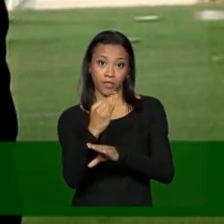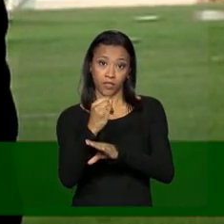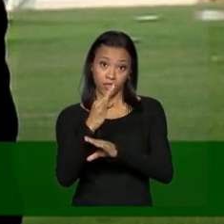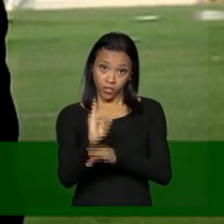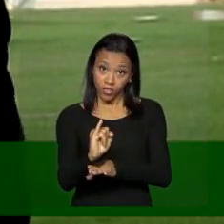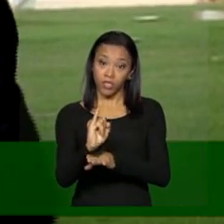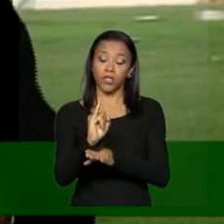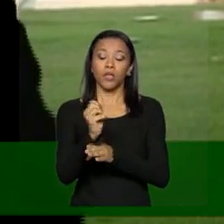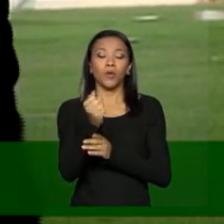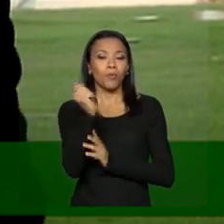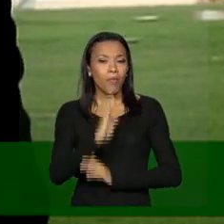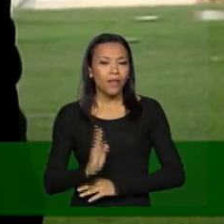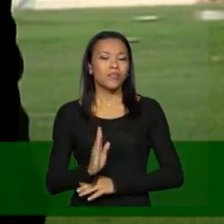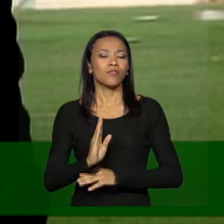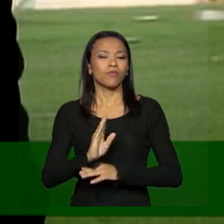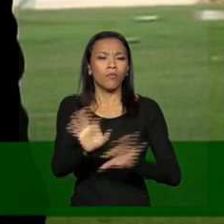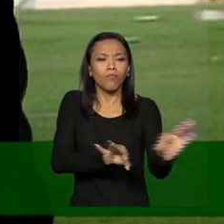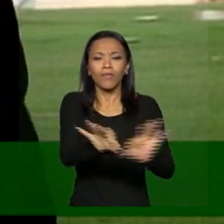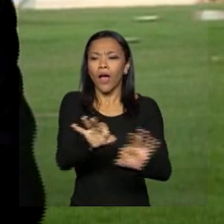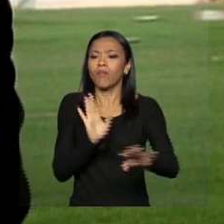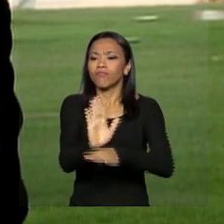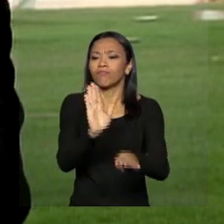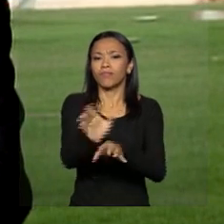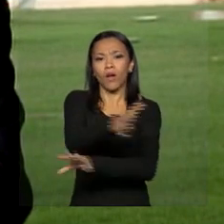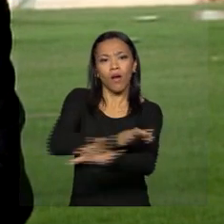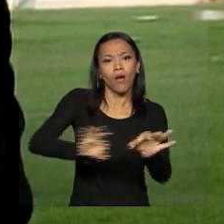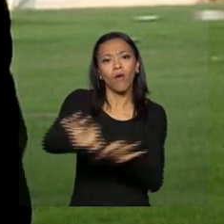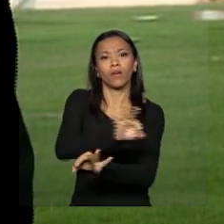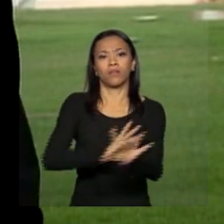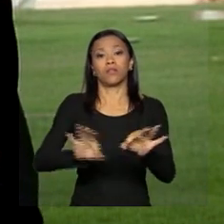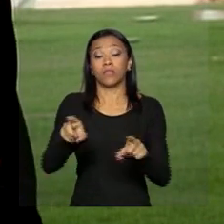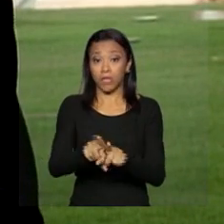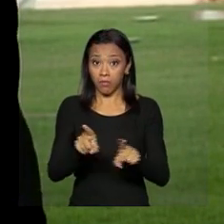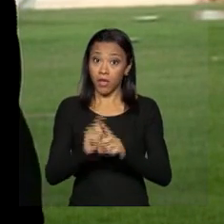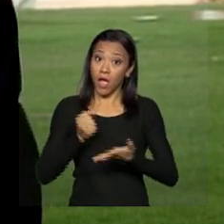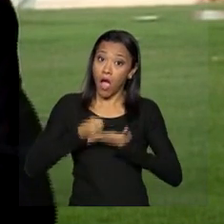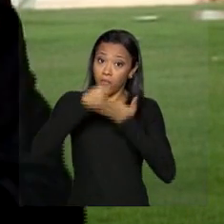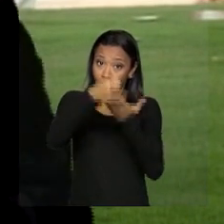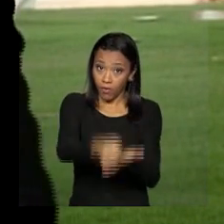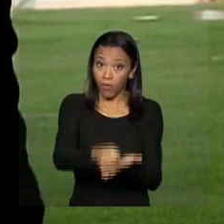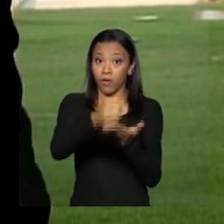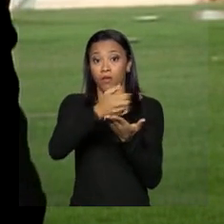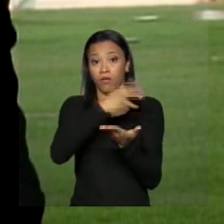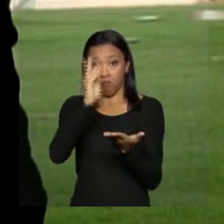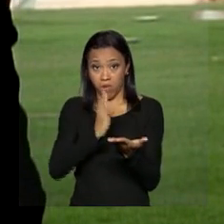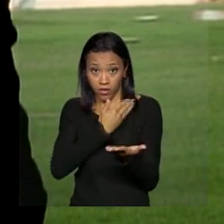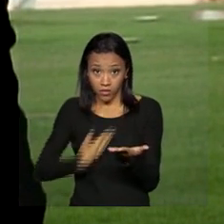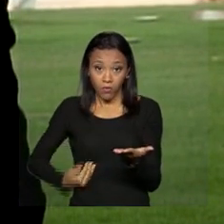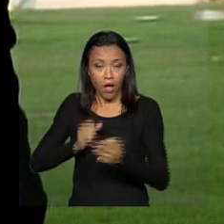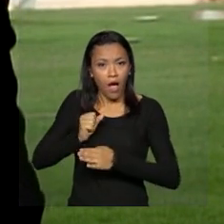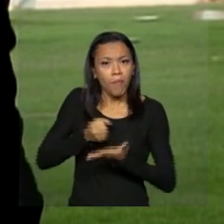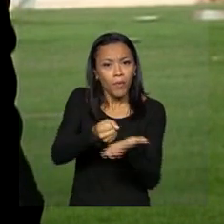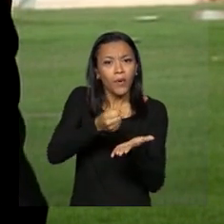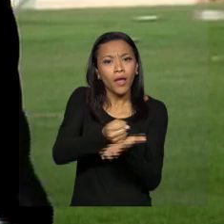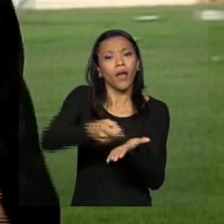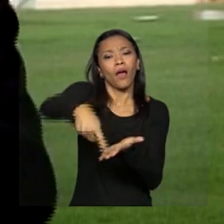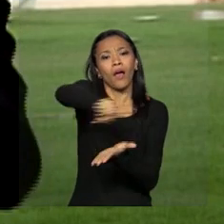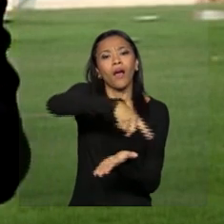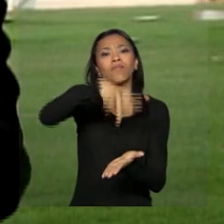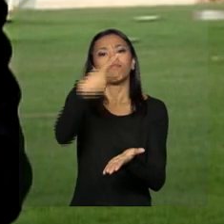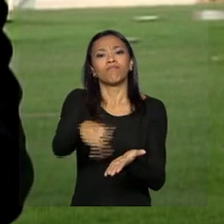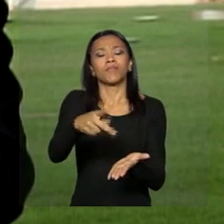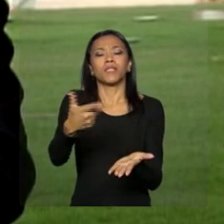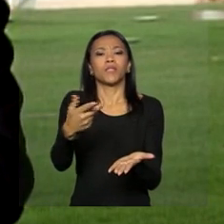a paz e a ordem no Haiti. Também contribui para fortalecer as instituições democráticas haitianas, que